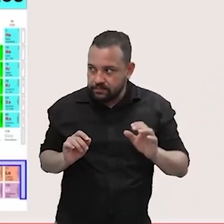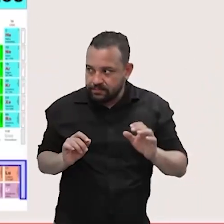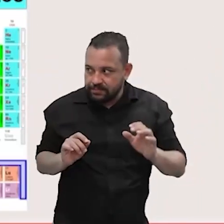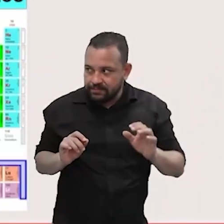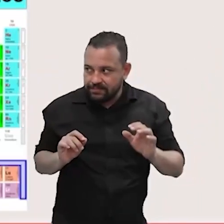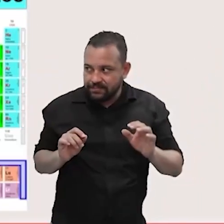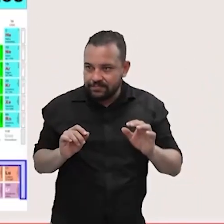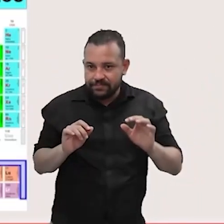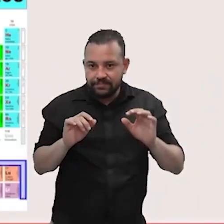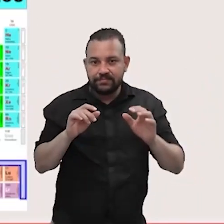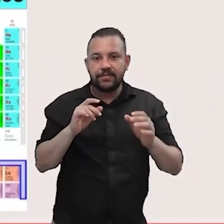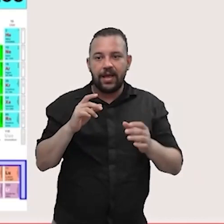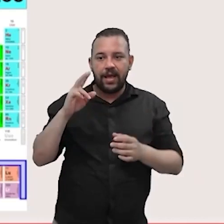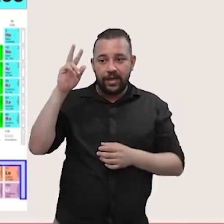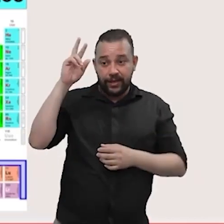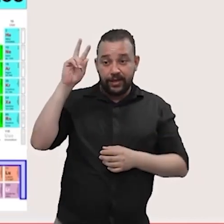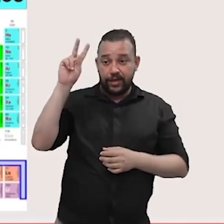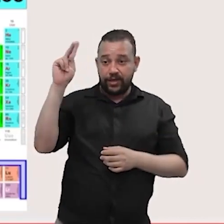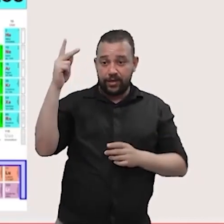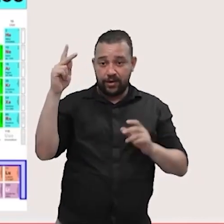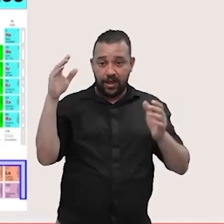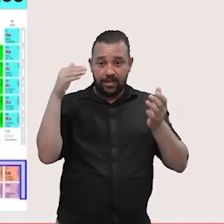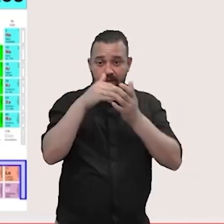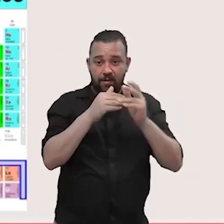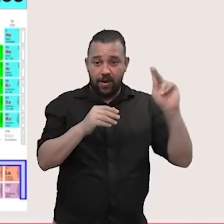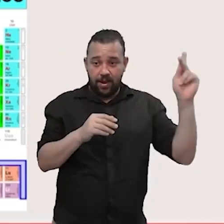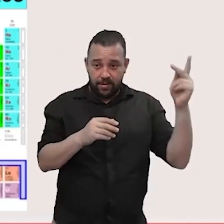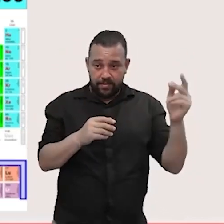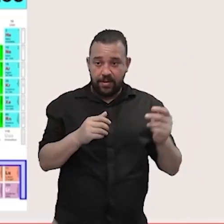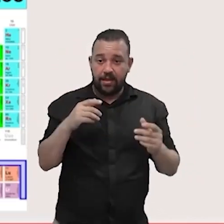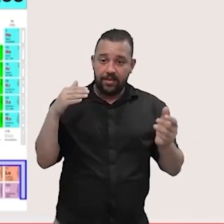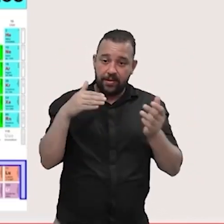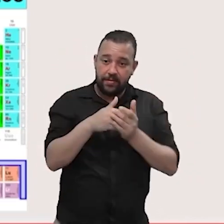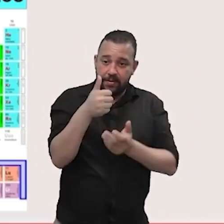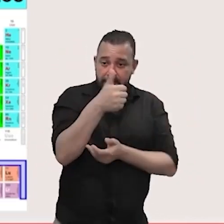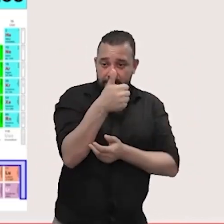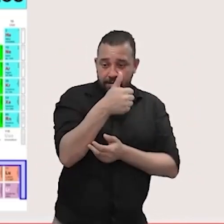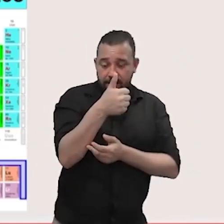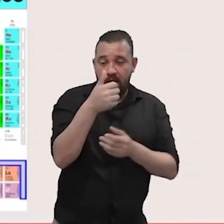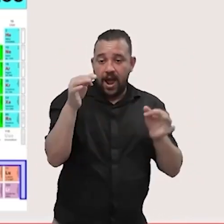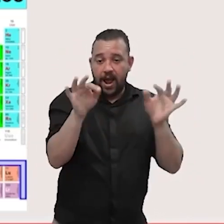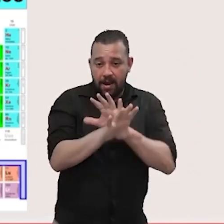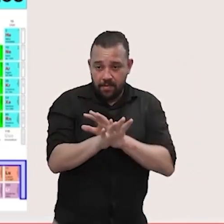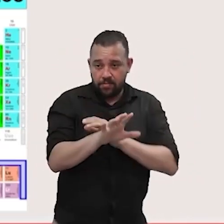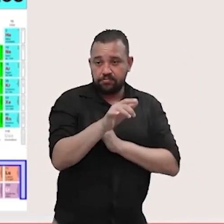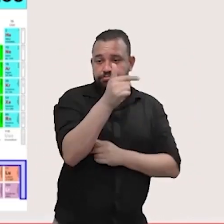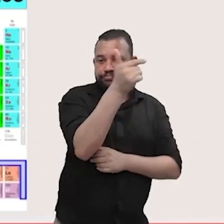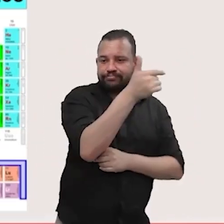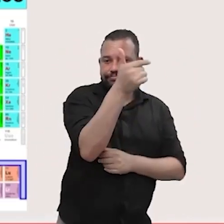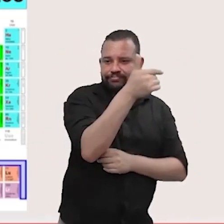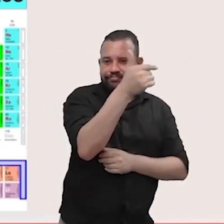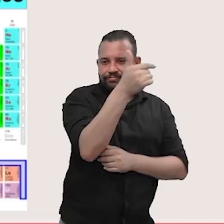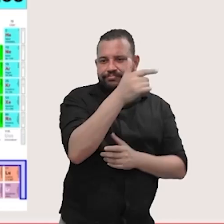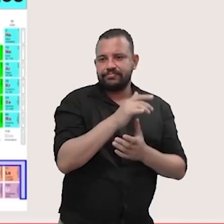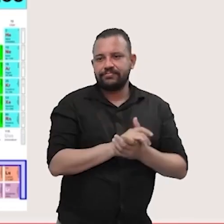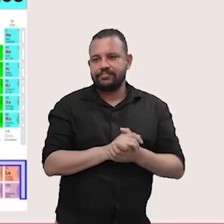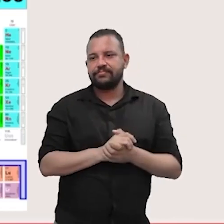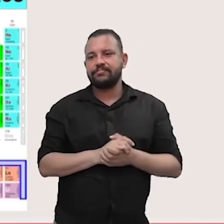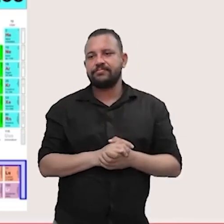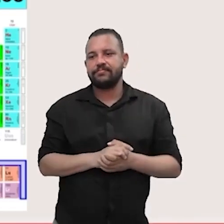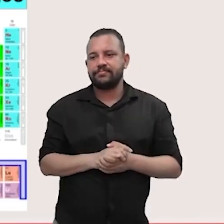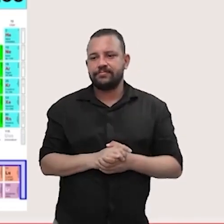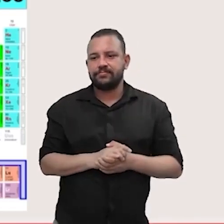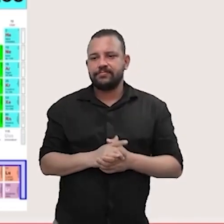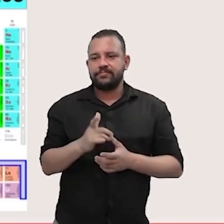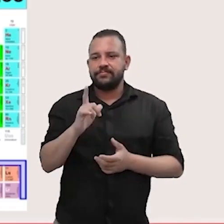do hidrogênio ao hélio, primeiro período. Acabou o primeiro período, eu vou para quem? Aí você volta lá para o segundo período.